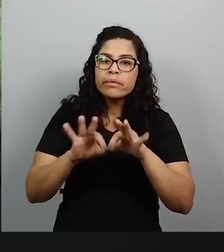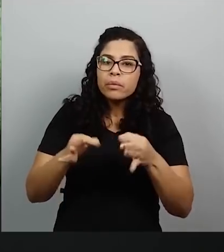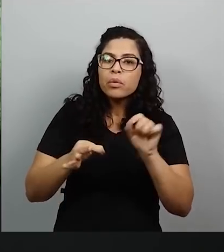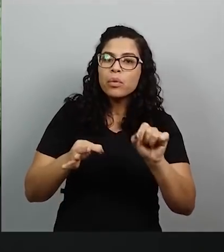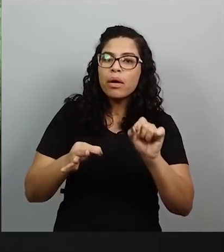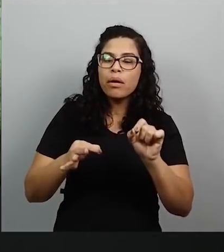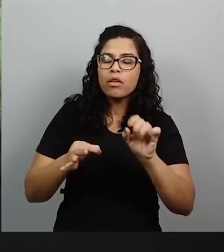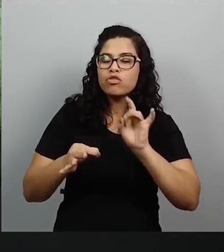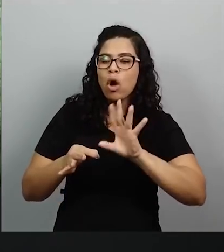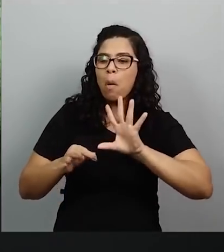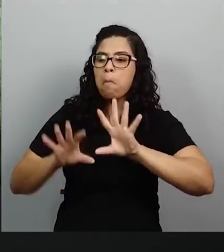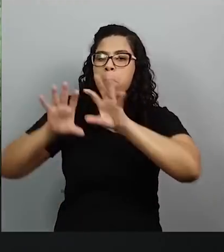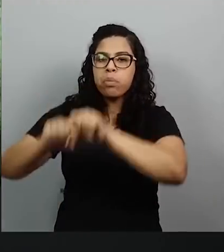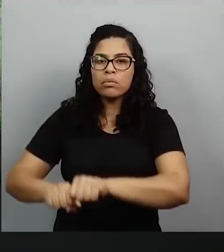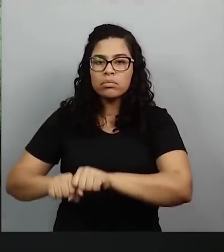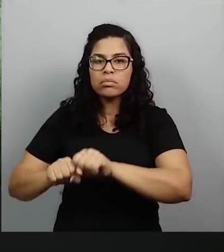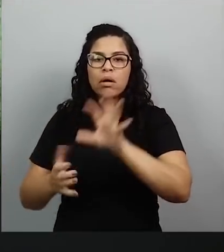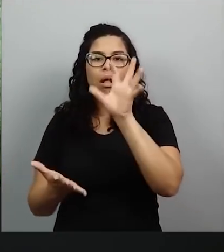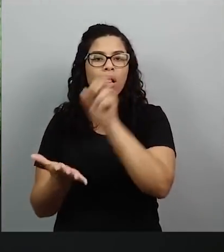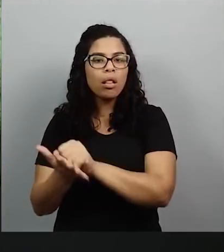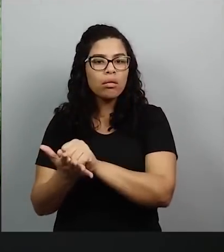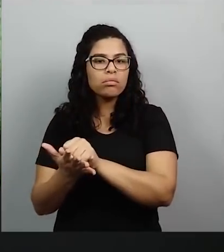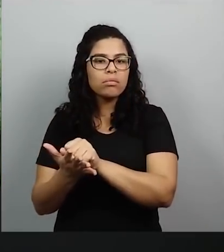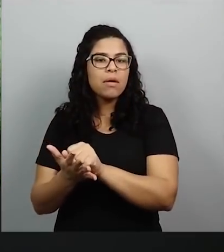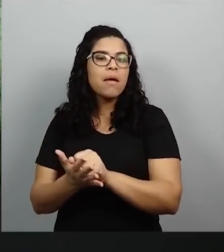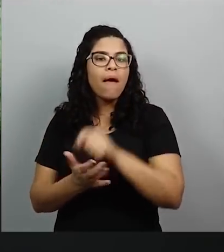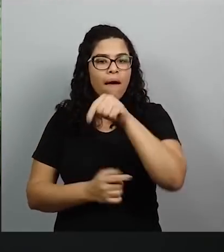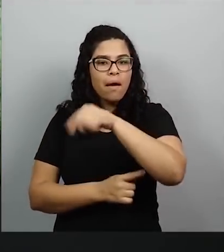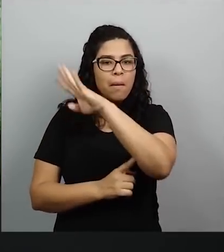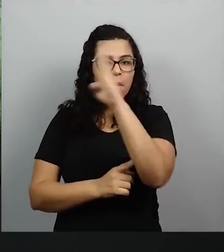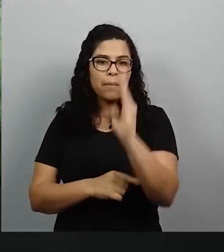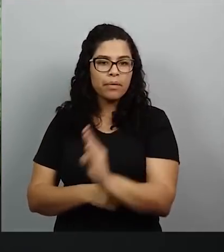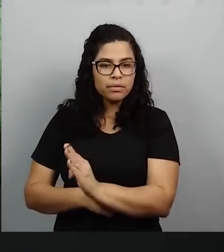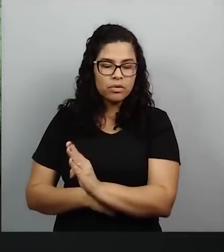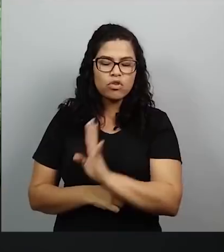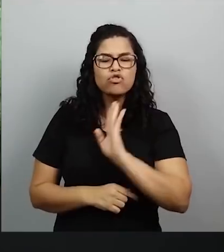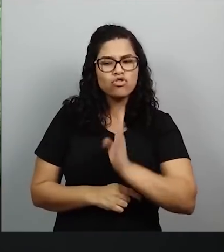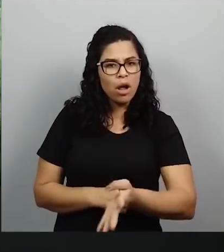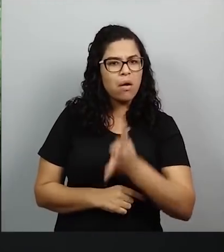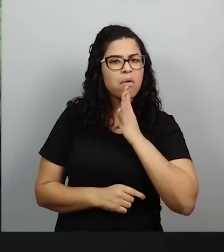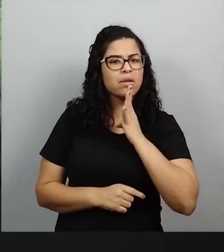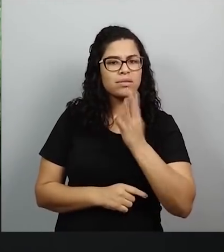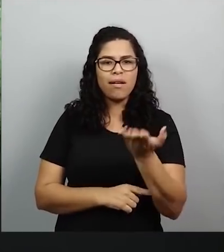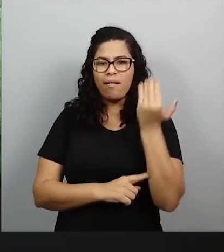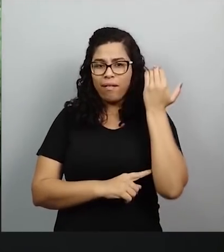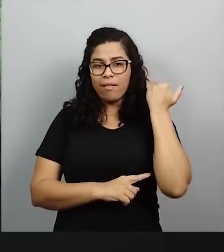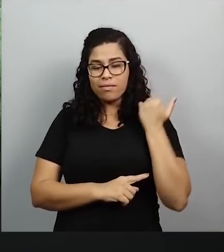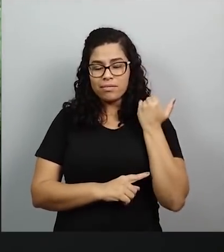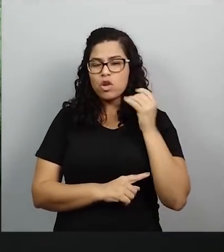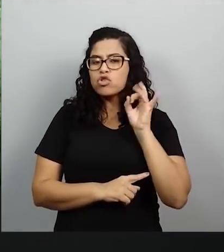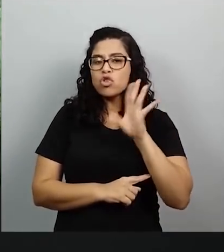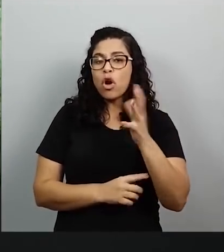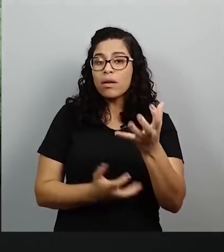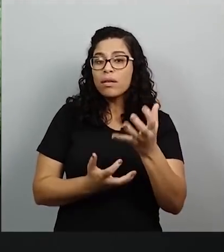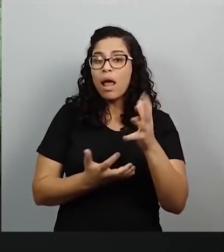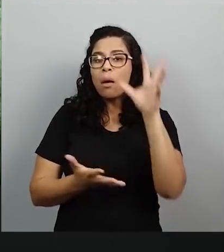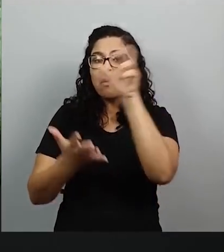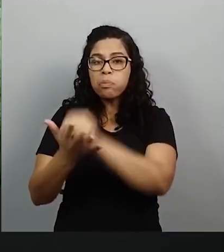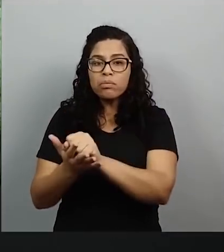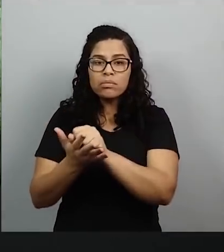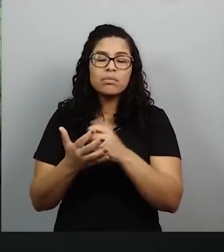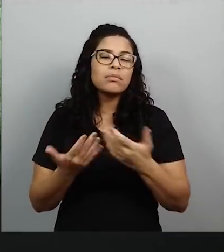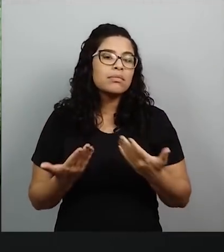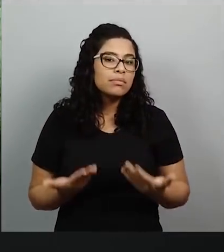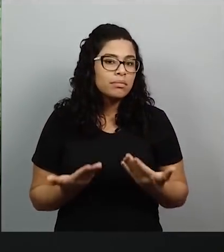simplesmente uma posse. Eles vieram para tomar posse de um território que eles já conheciam, até porque essa linha